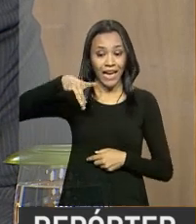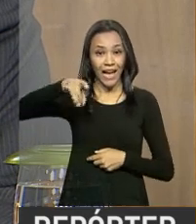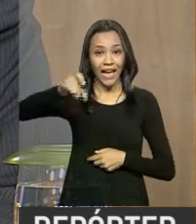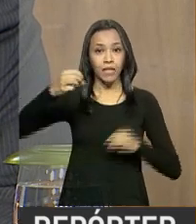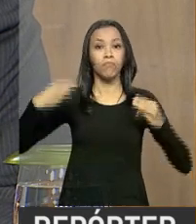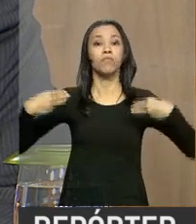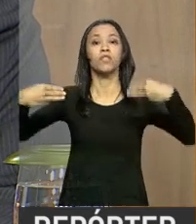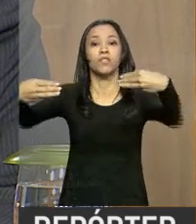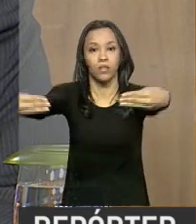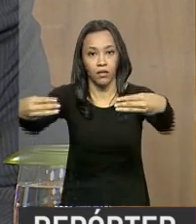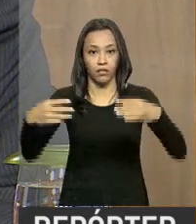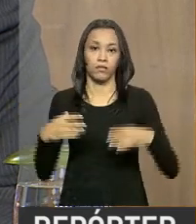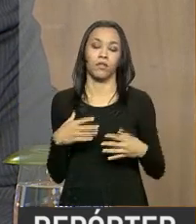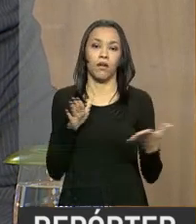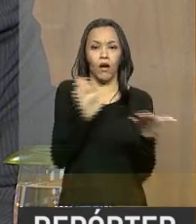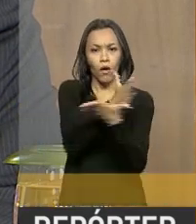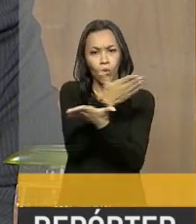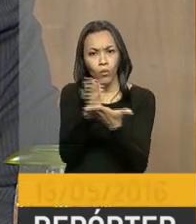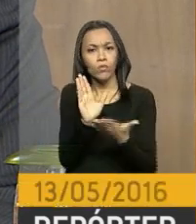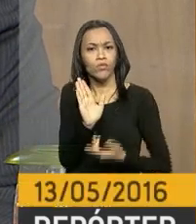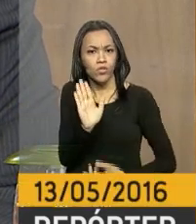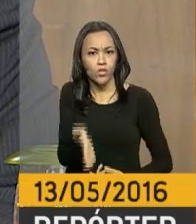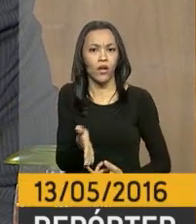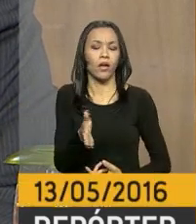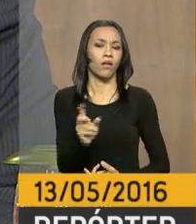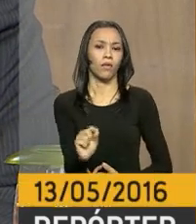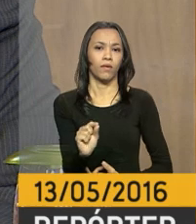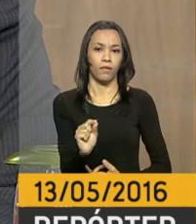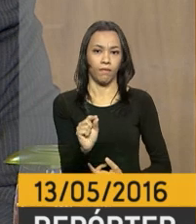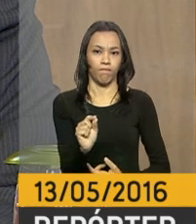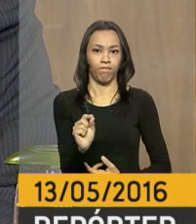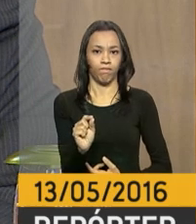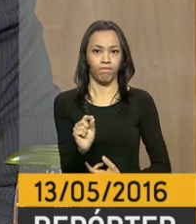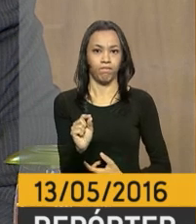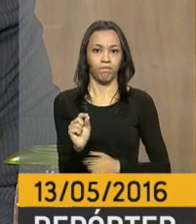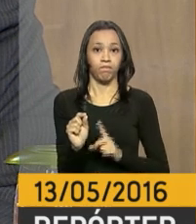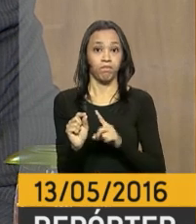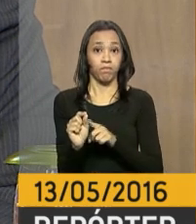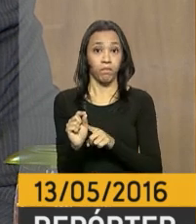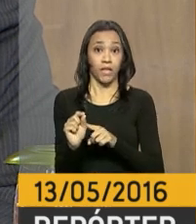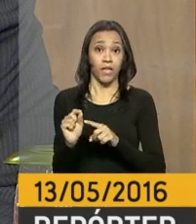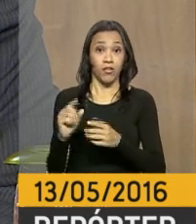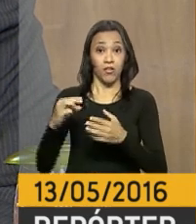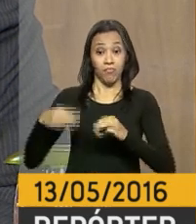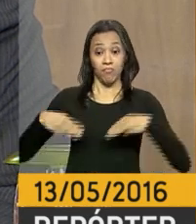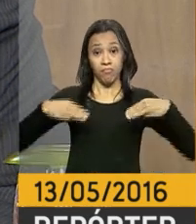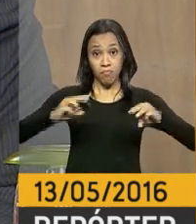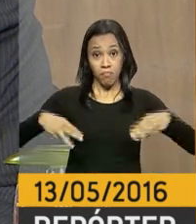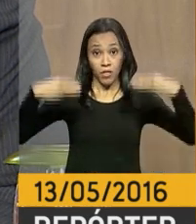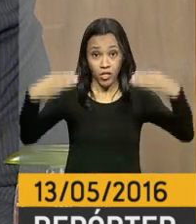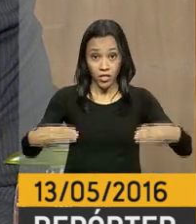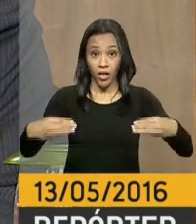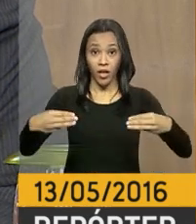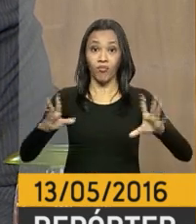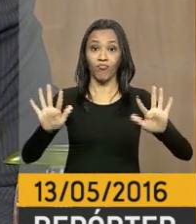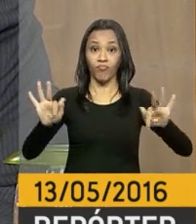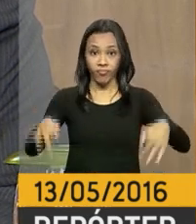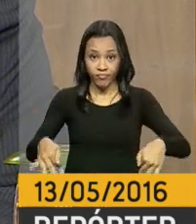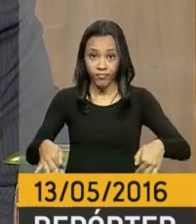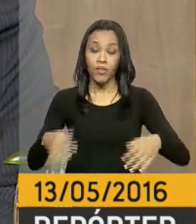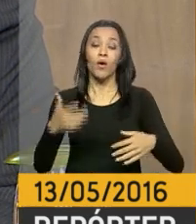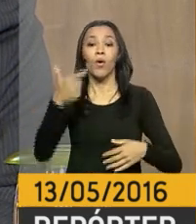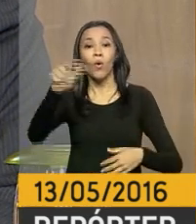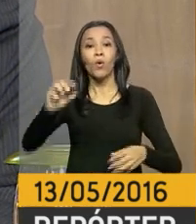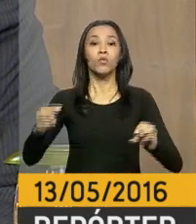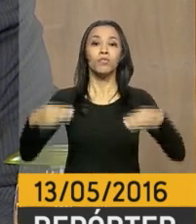foram em tese eh encerrados ou recepcionados por outros